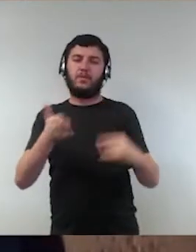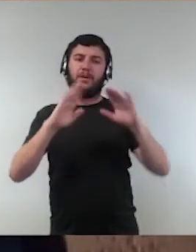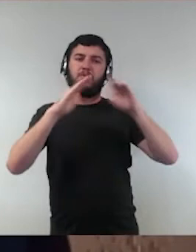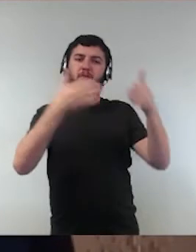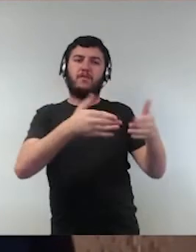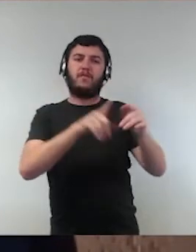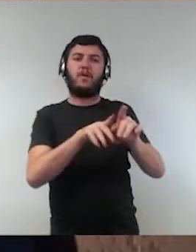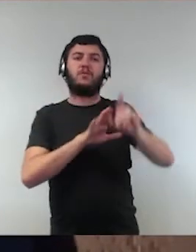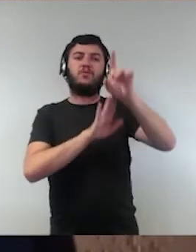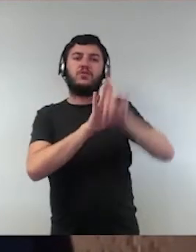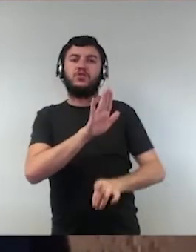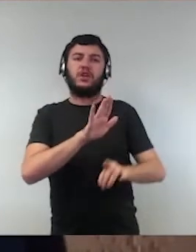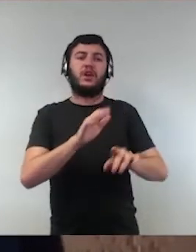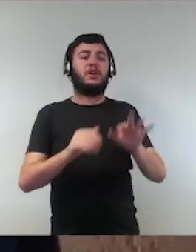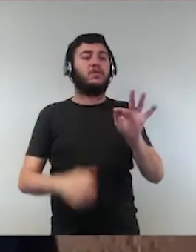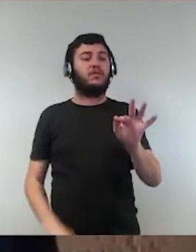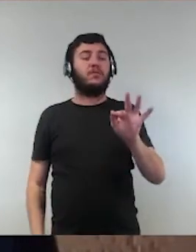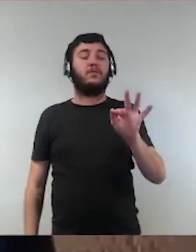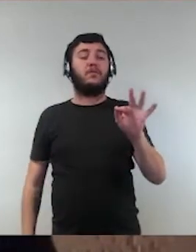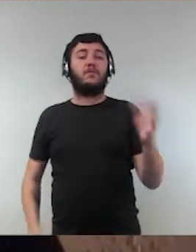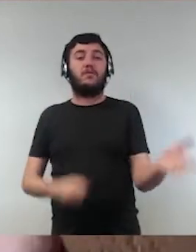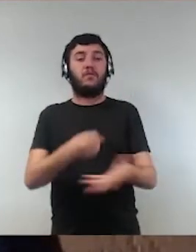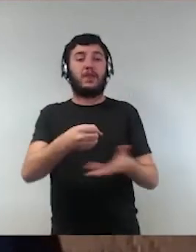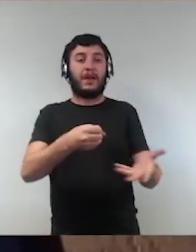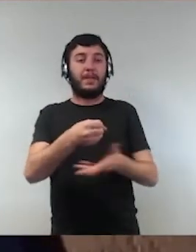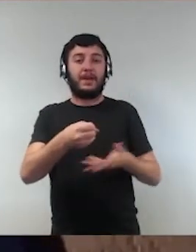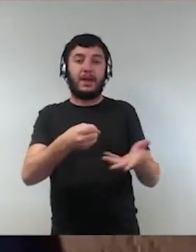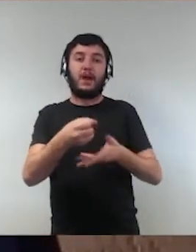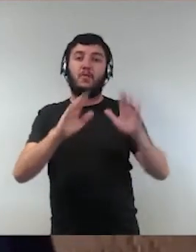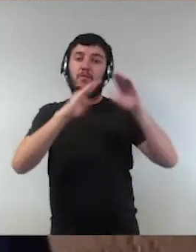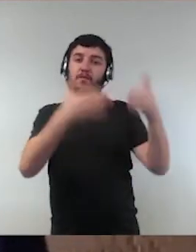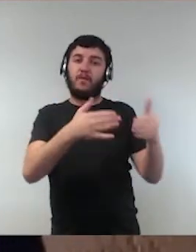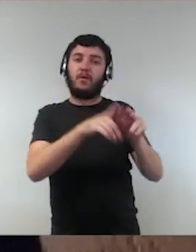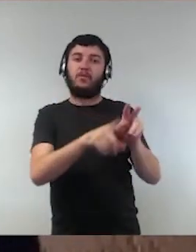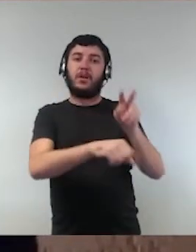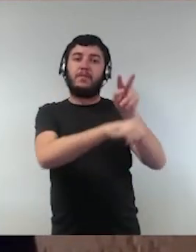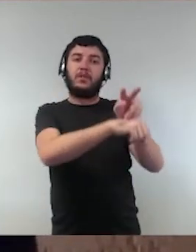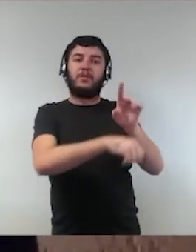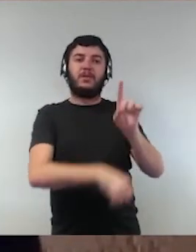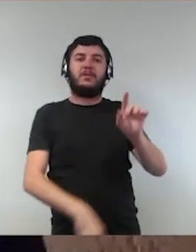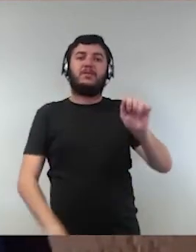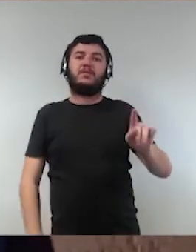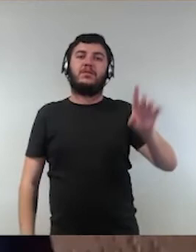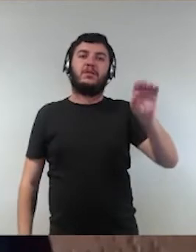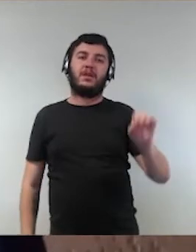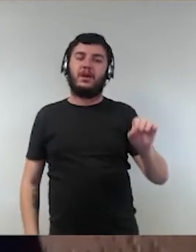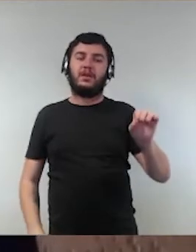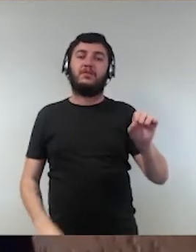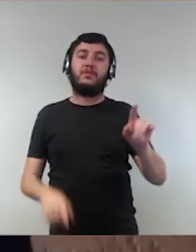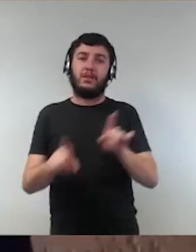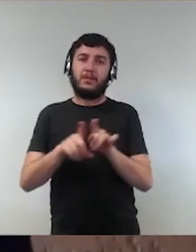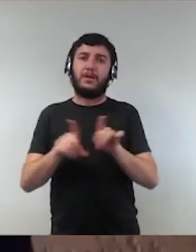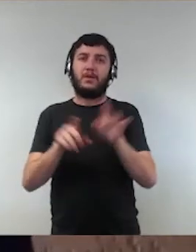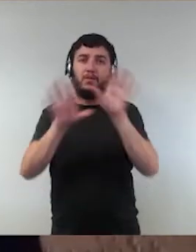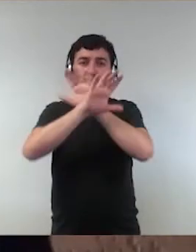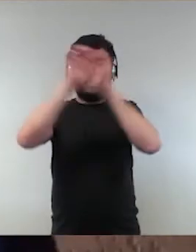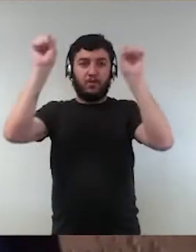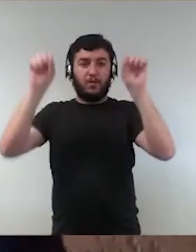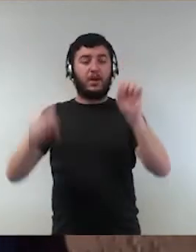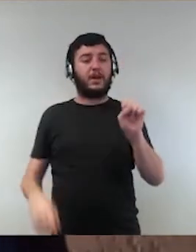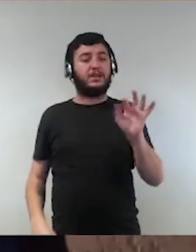a decisão aludida do STF, mas apresenta novos elementos também necessários para a consolidação desse direito.